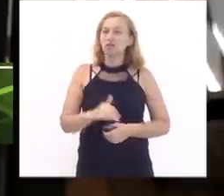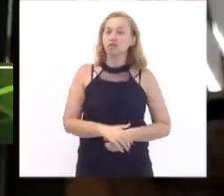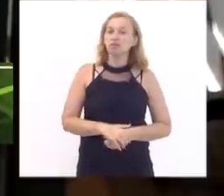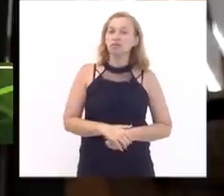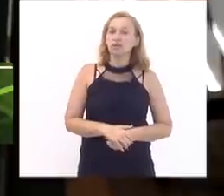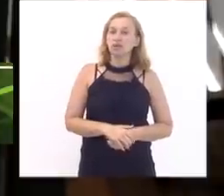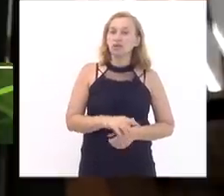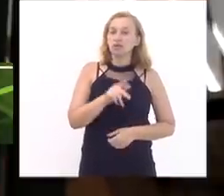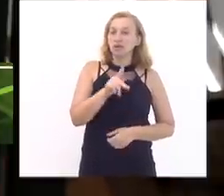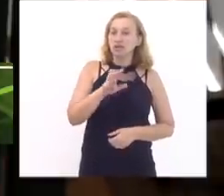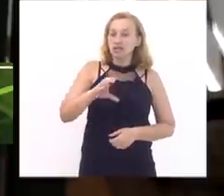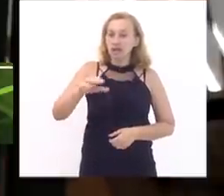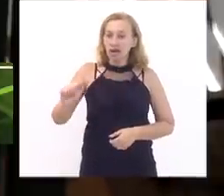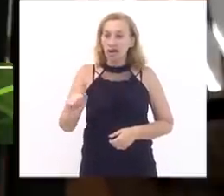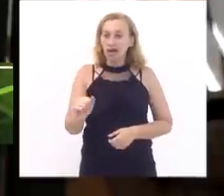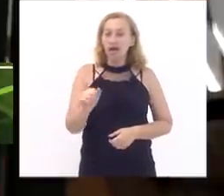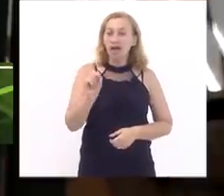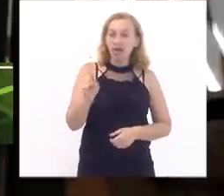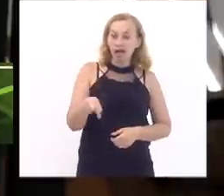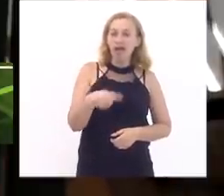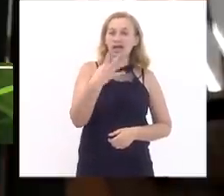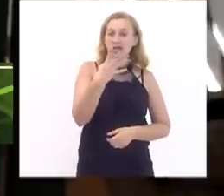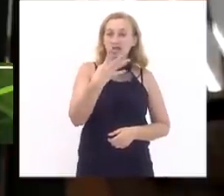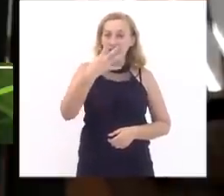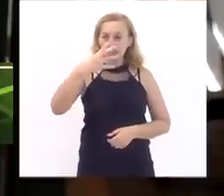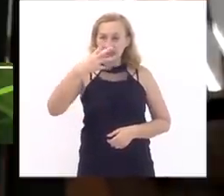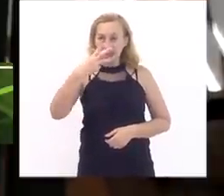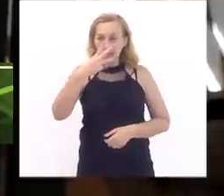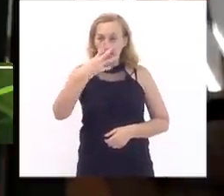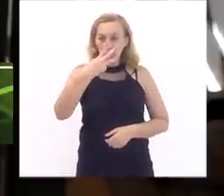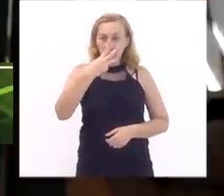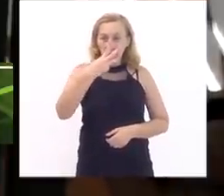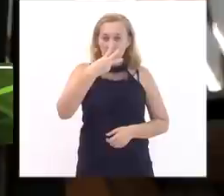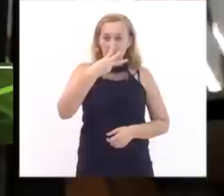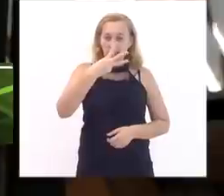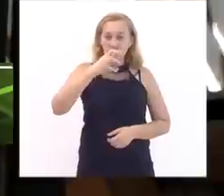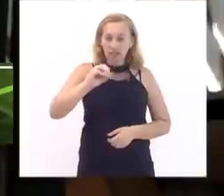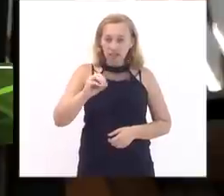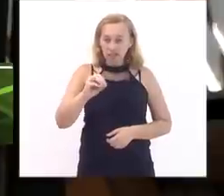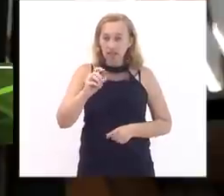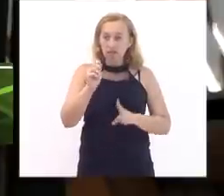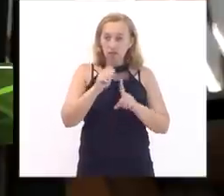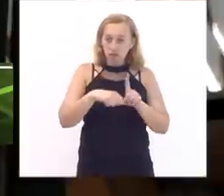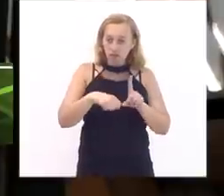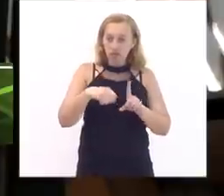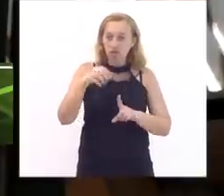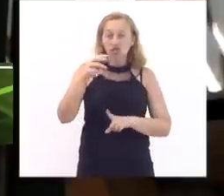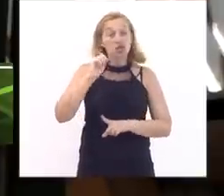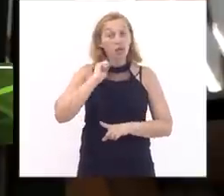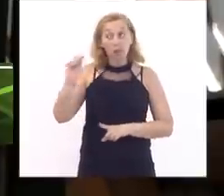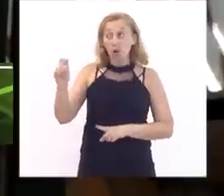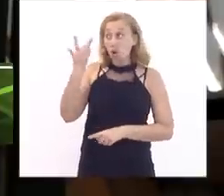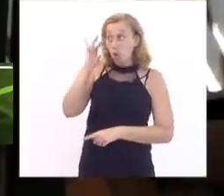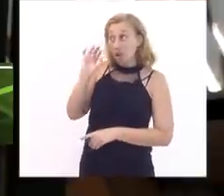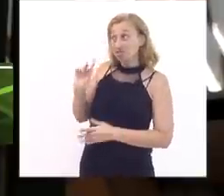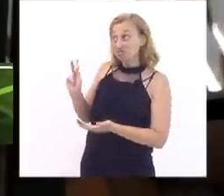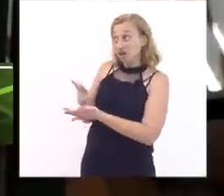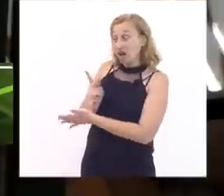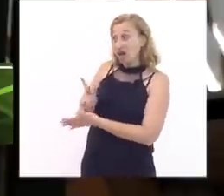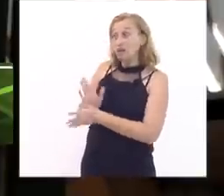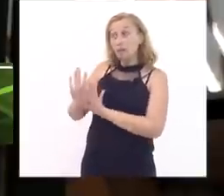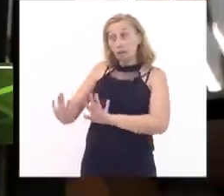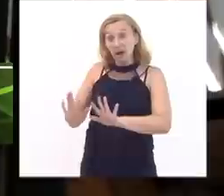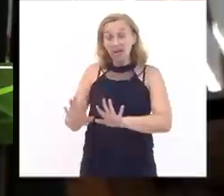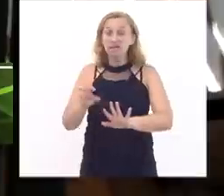IPCA, é 30 do 4. De abril. Eu acho que ele está enganado. Mas se